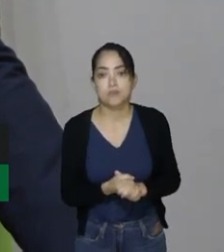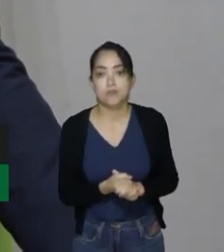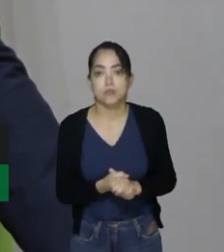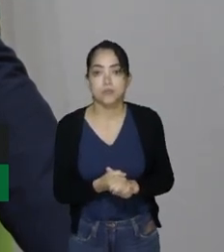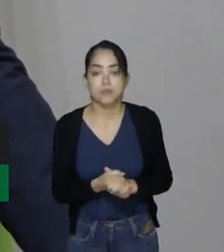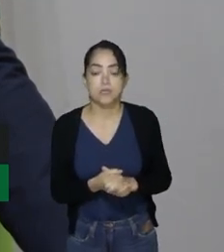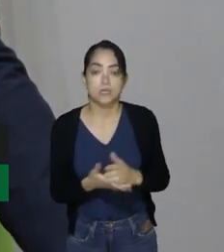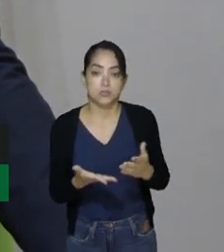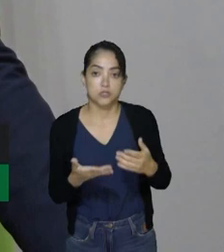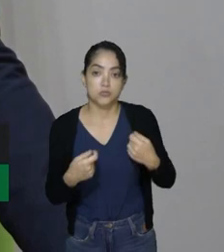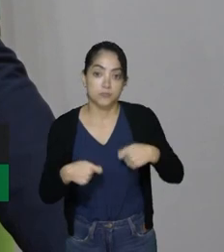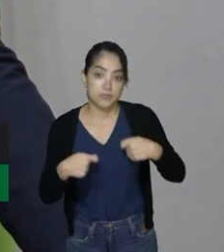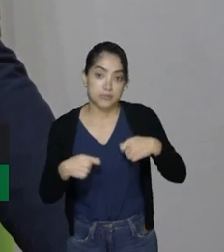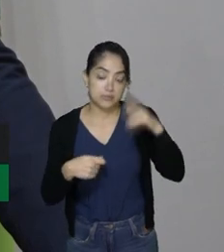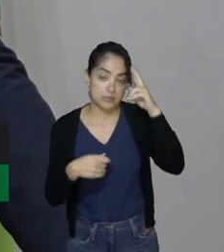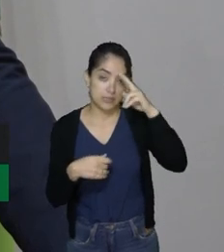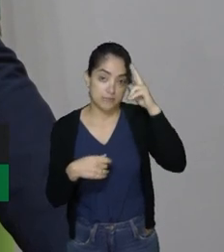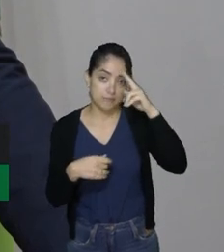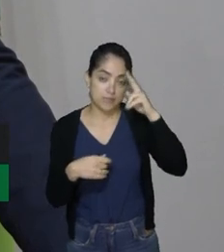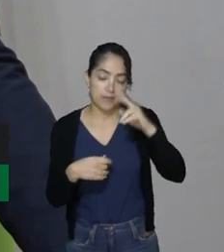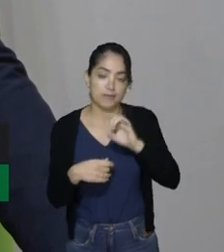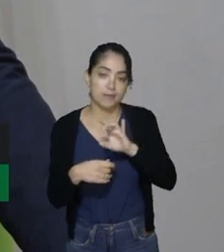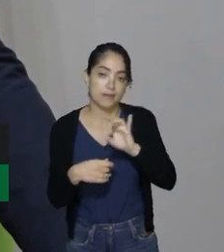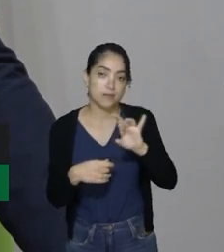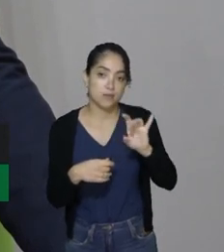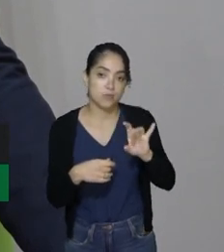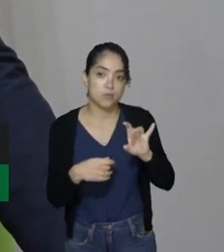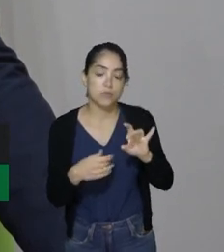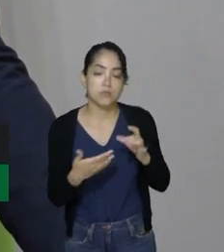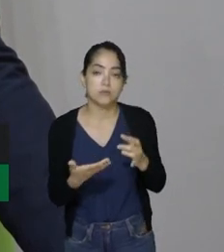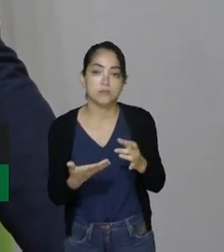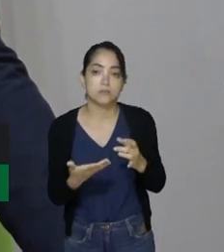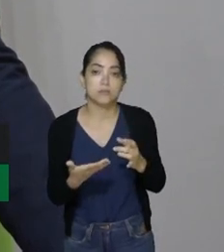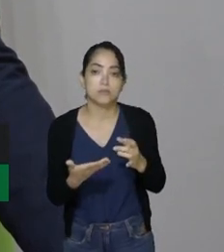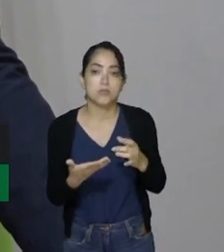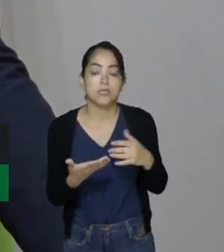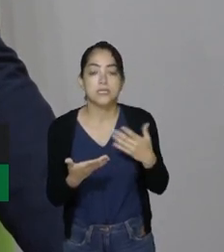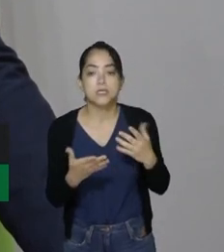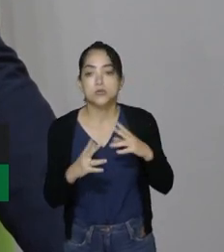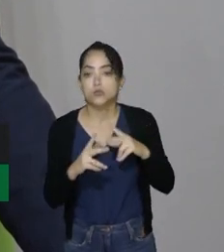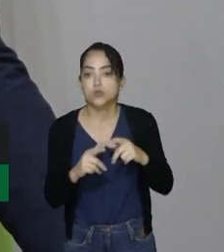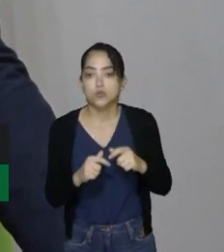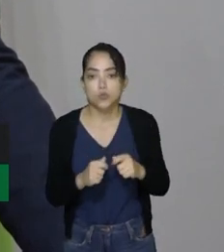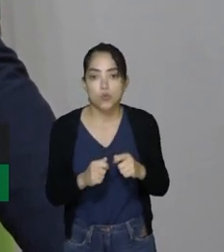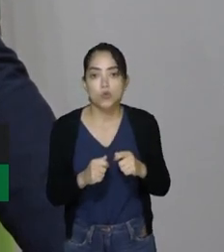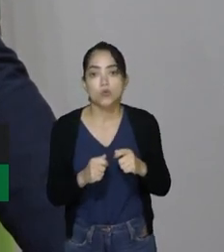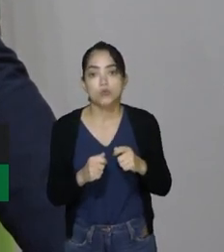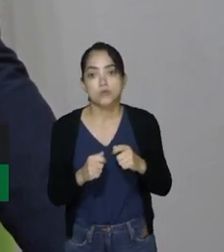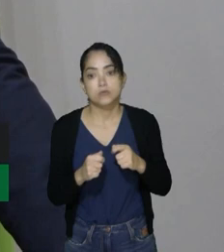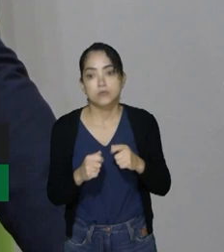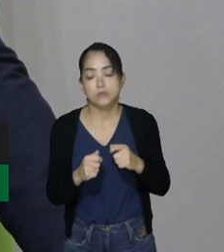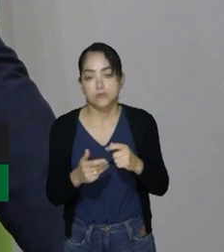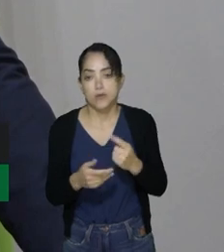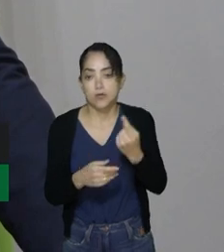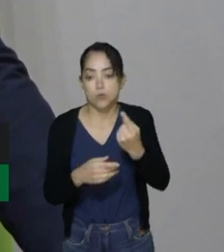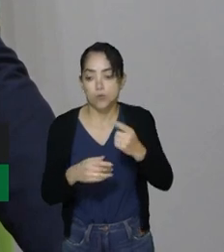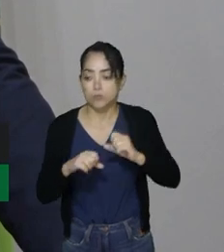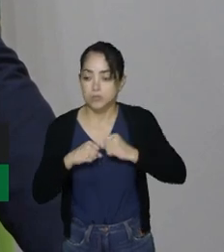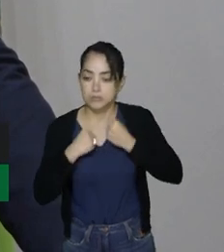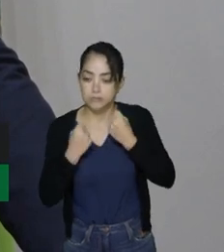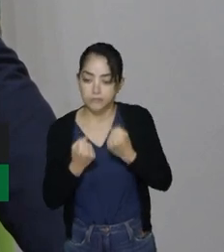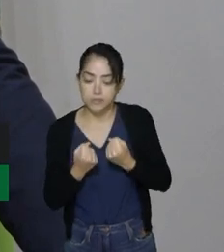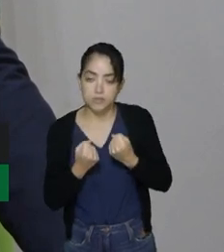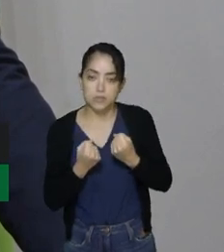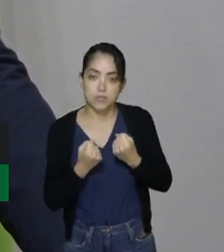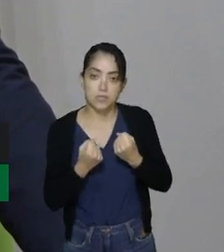deixar de relembrar cada uma delas. E todas elas tiveram quem as defendesse, né, e quem